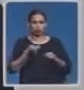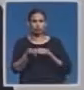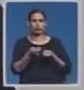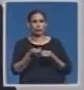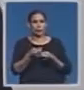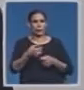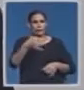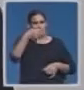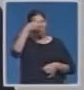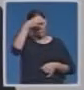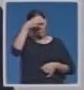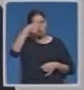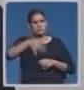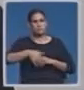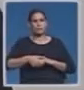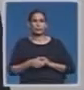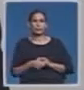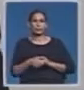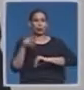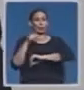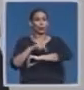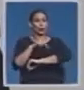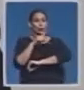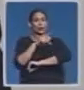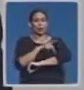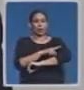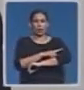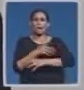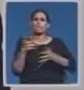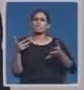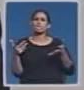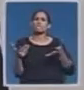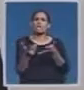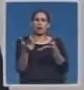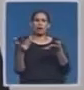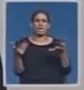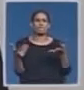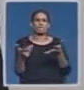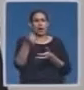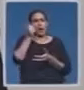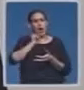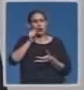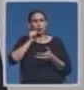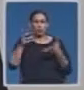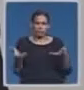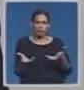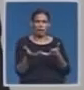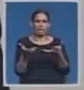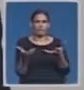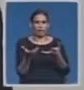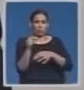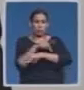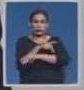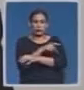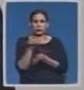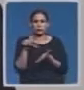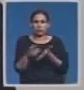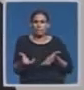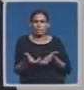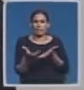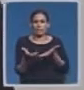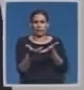promoção de uma ponta delgada como todo o desenvolvimento dos açores aposta